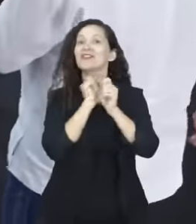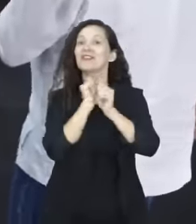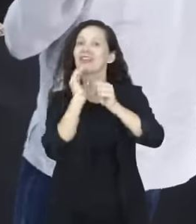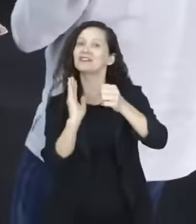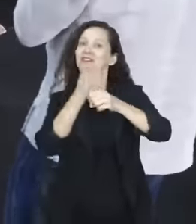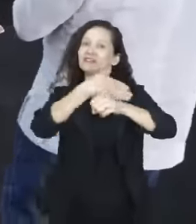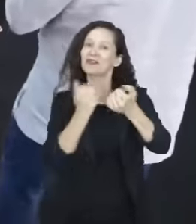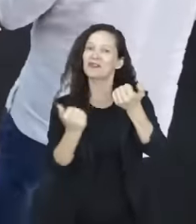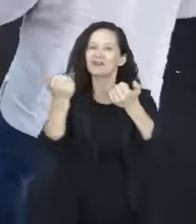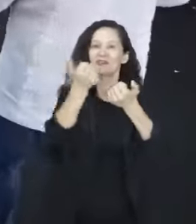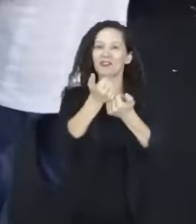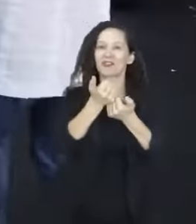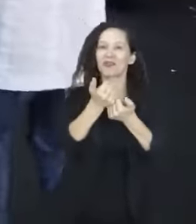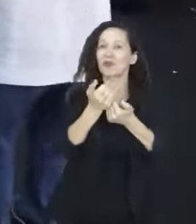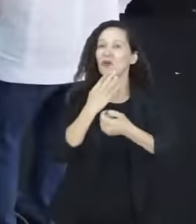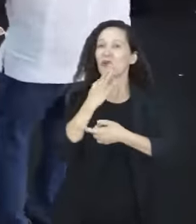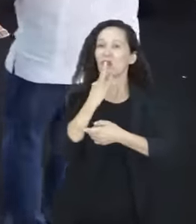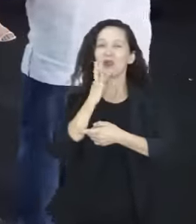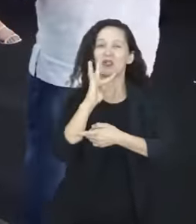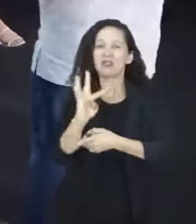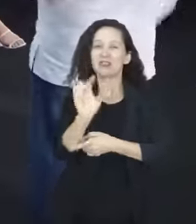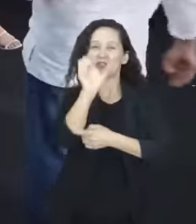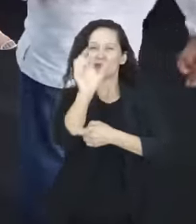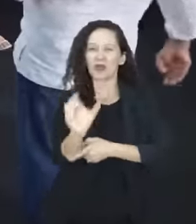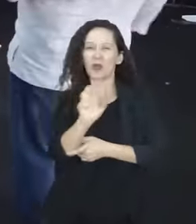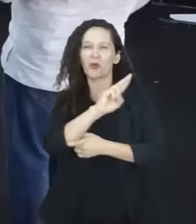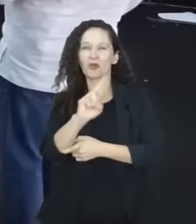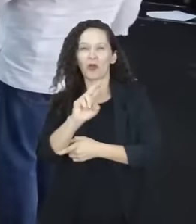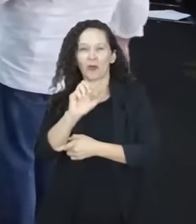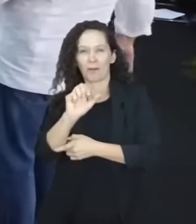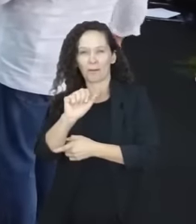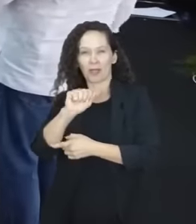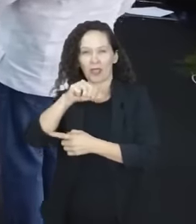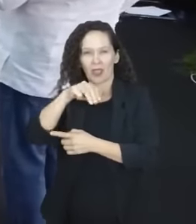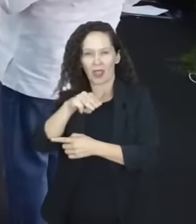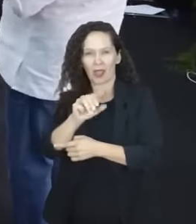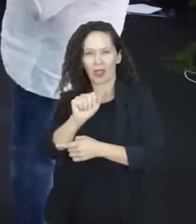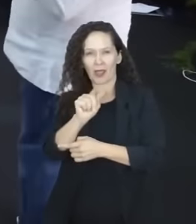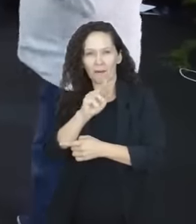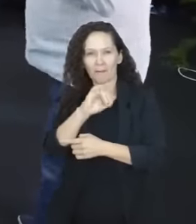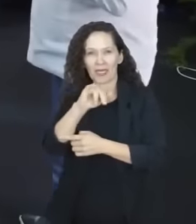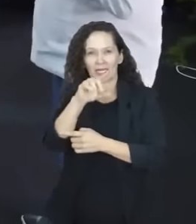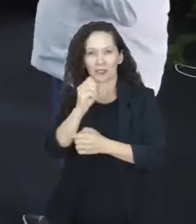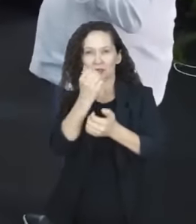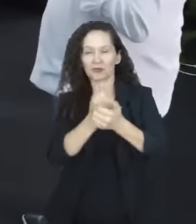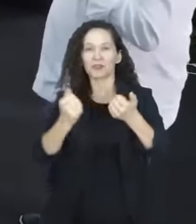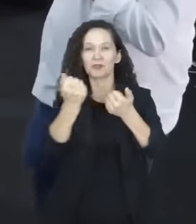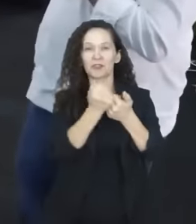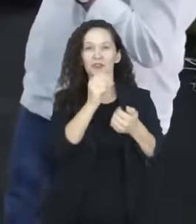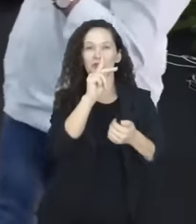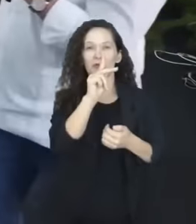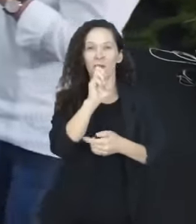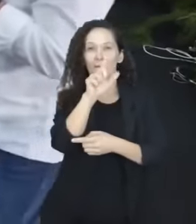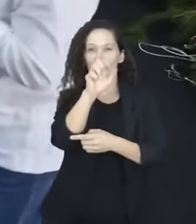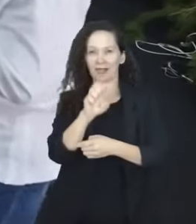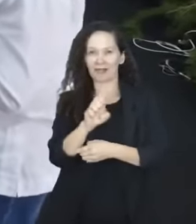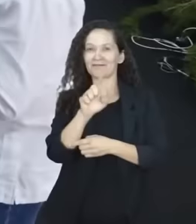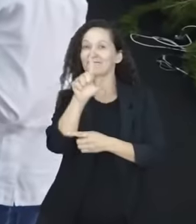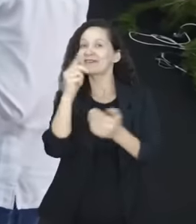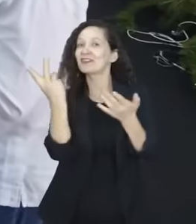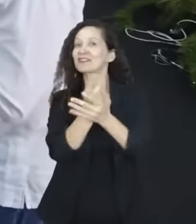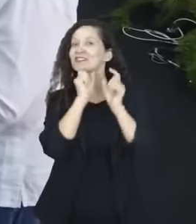conhecia, chamada Amarildo, no lugar do Pelé. Pois bem, esse Amarildo marcou os 2 gols